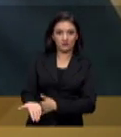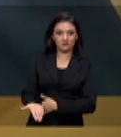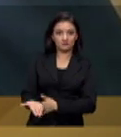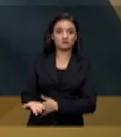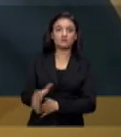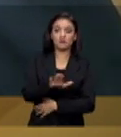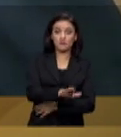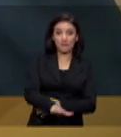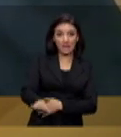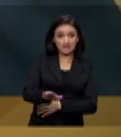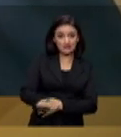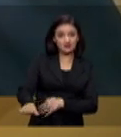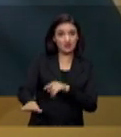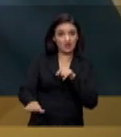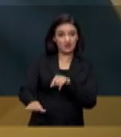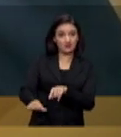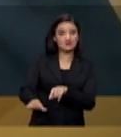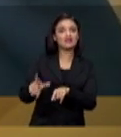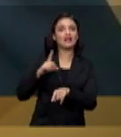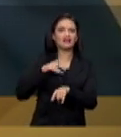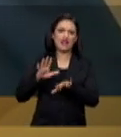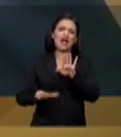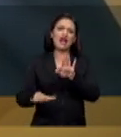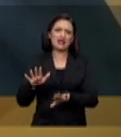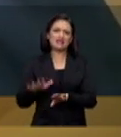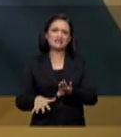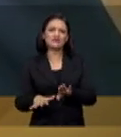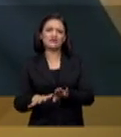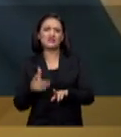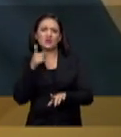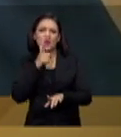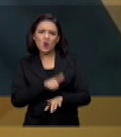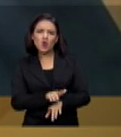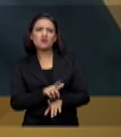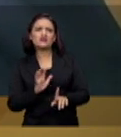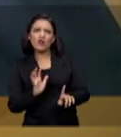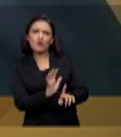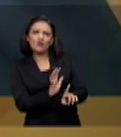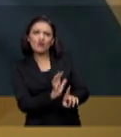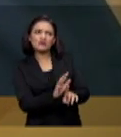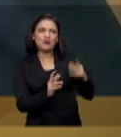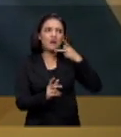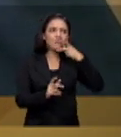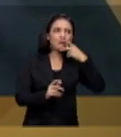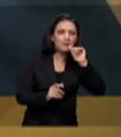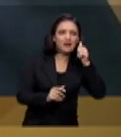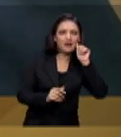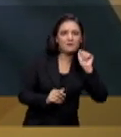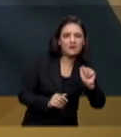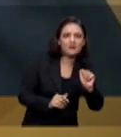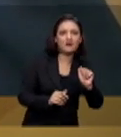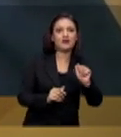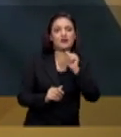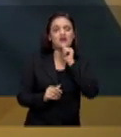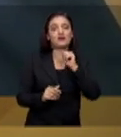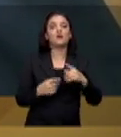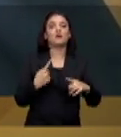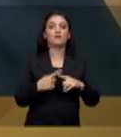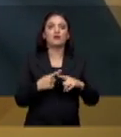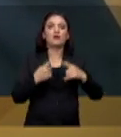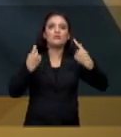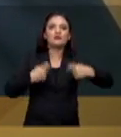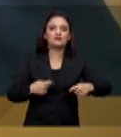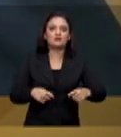crianças exercem poder sobre os pais no exercício do poder familiar, porque é necessário que ele seja legítimo,